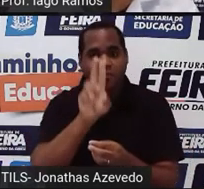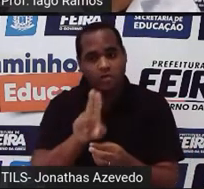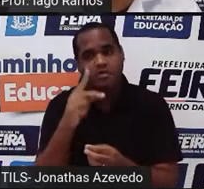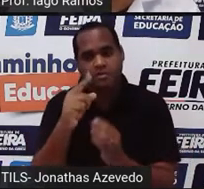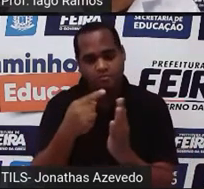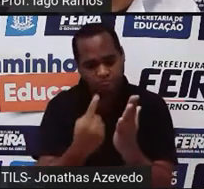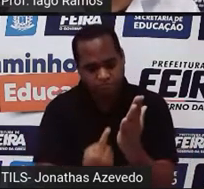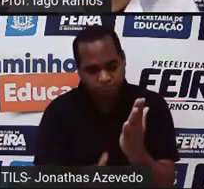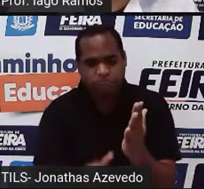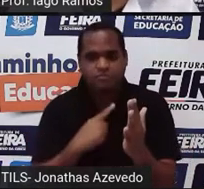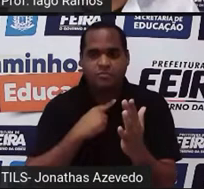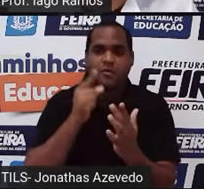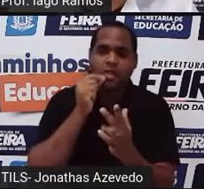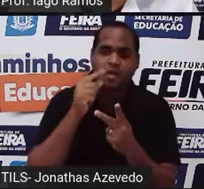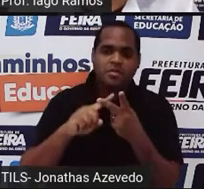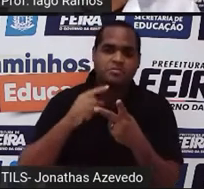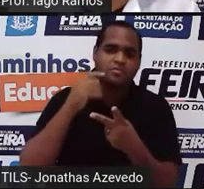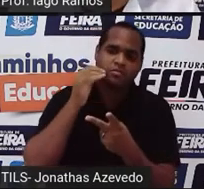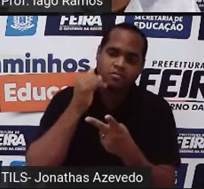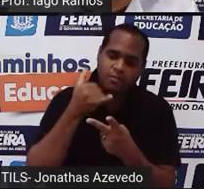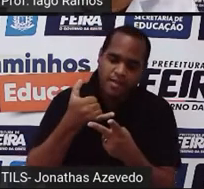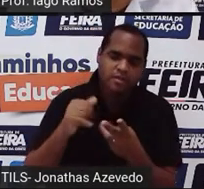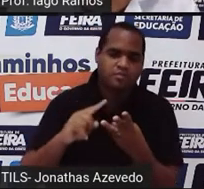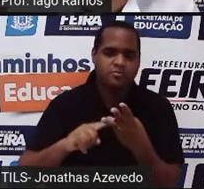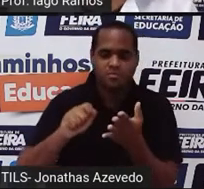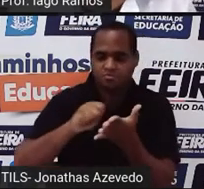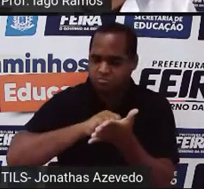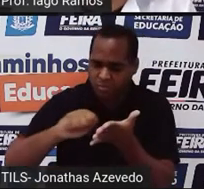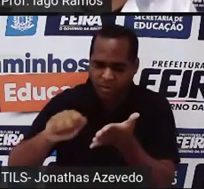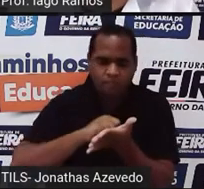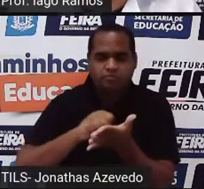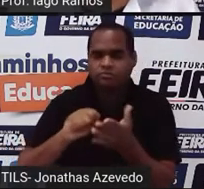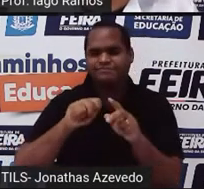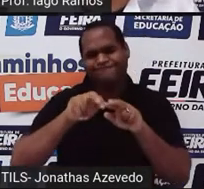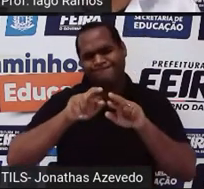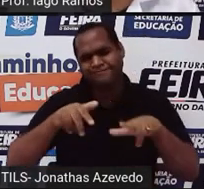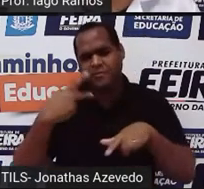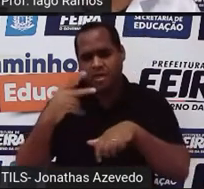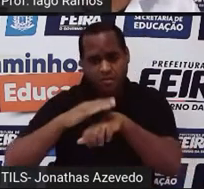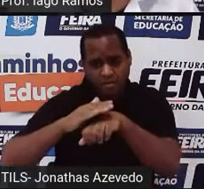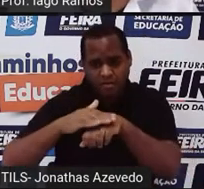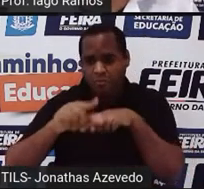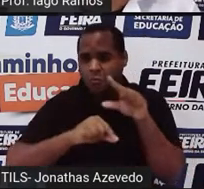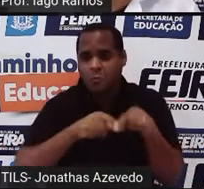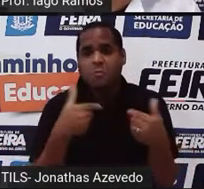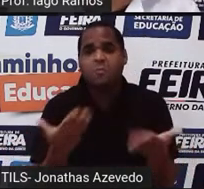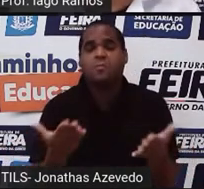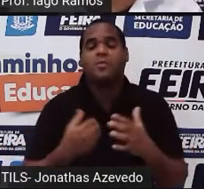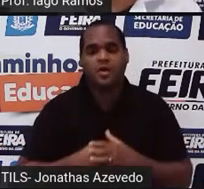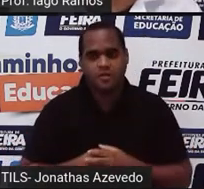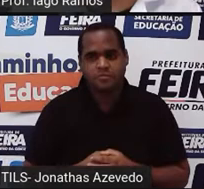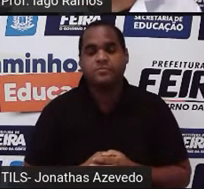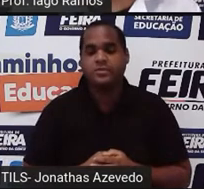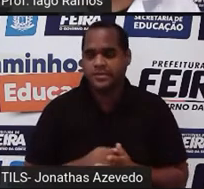caderno, o lápis ou a borracha, ou caneta, não sei com qual desses você prefere escrever,